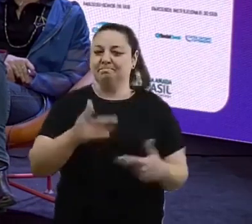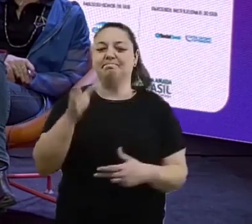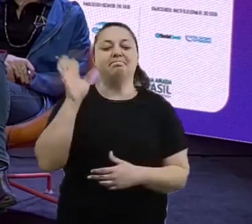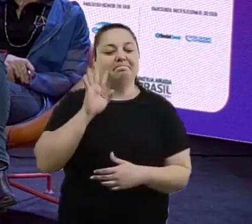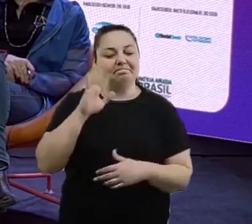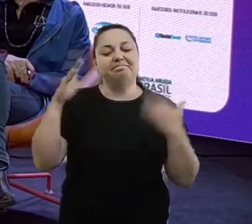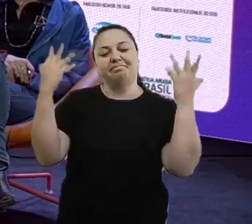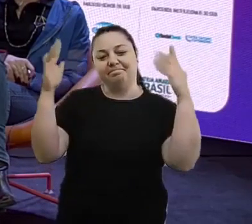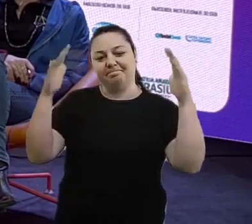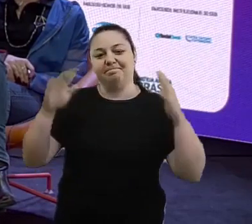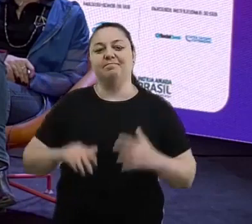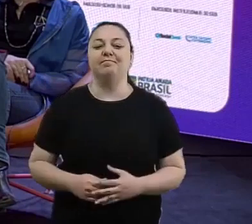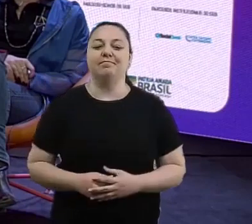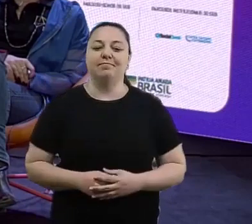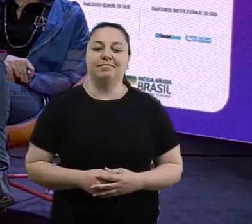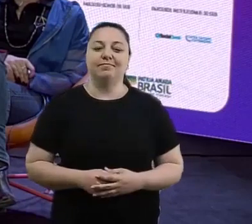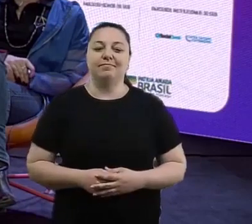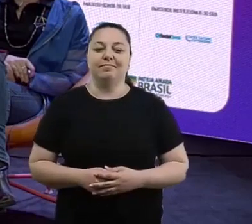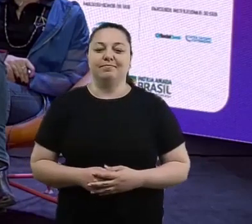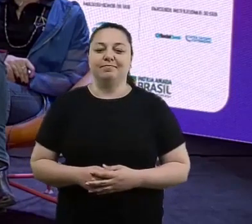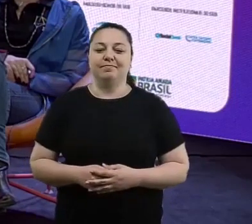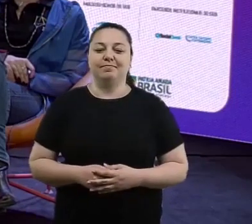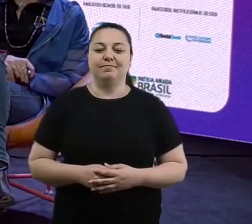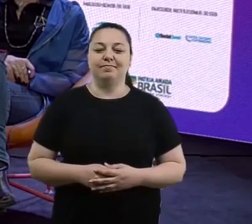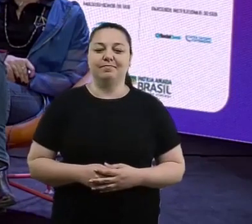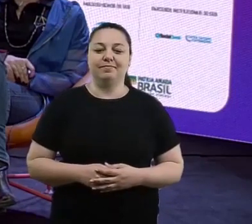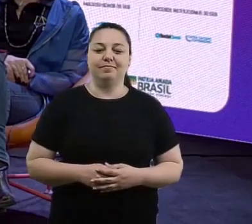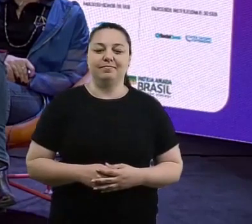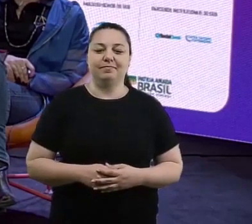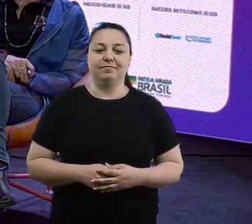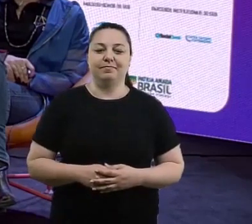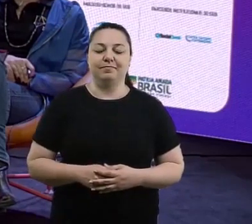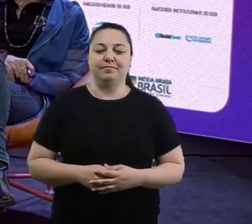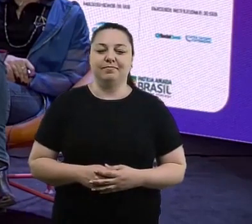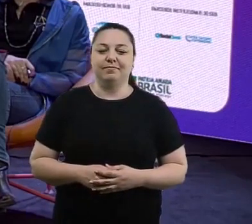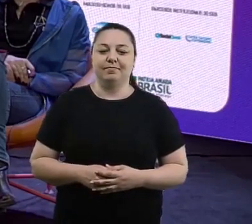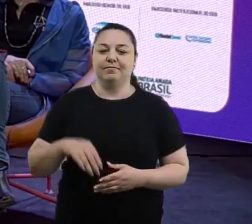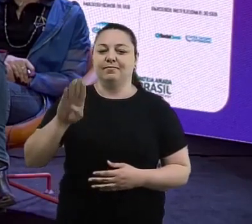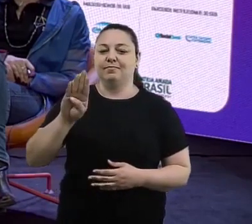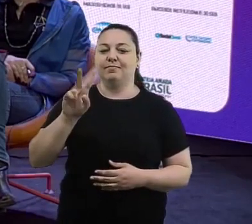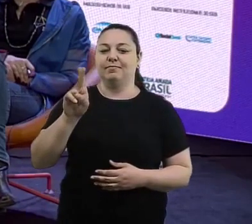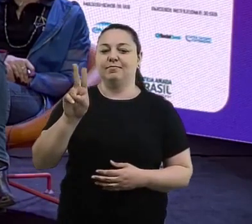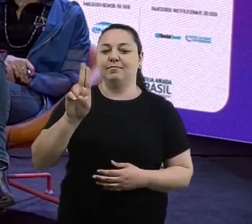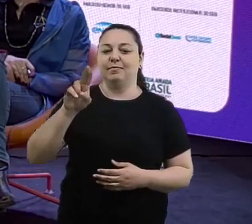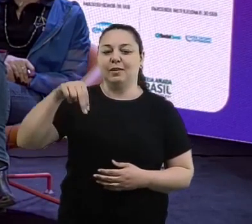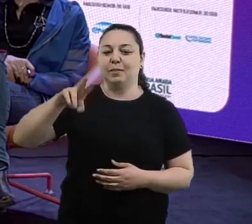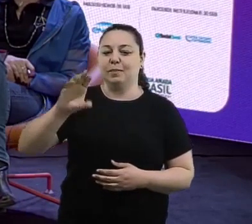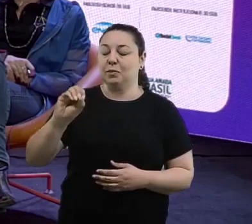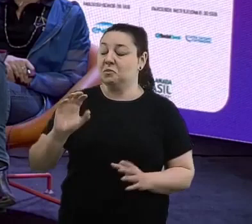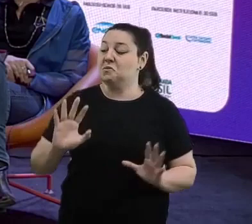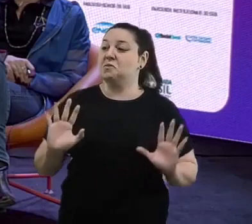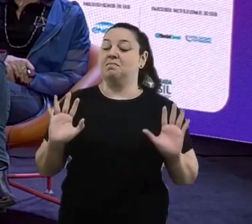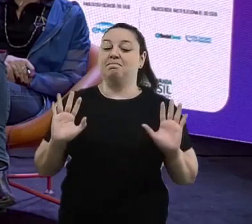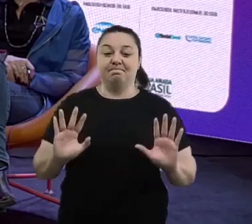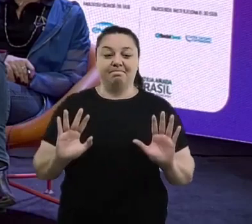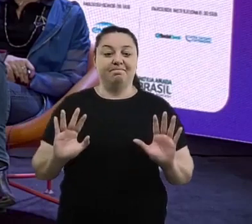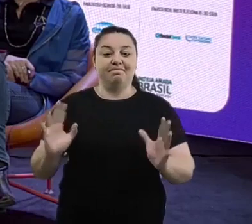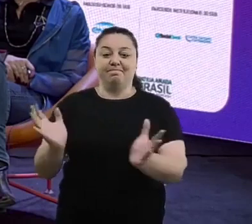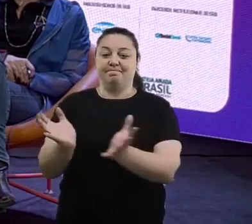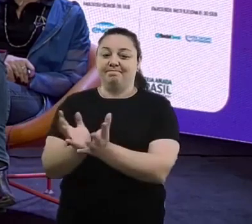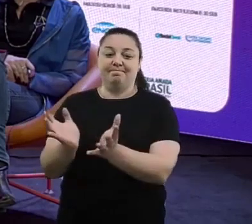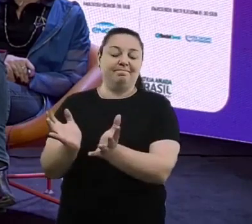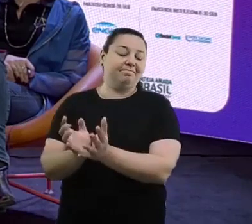anos, um coeficiente de variação grande até entre os anos, né, estabelecendo uma média dos abates quinzenais, aqui nós